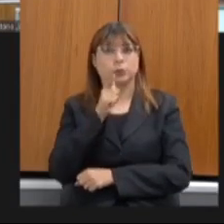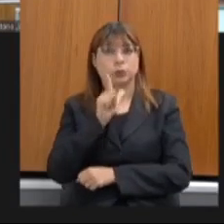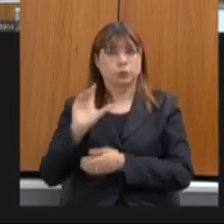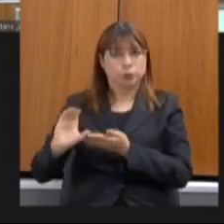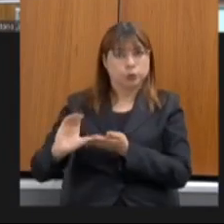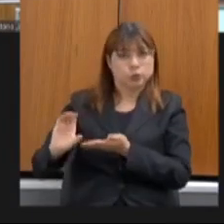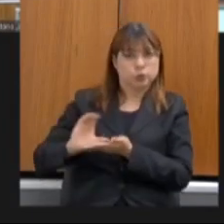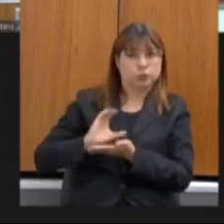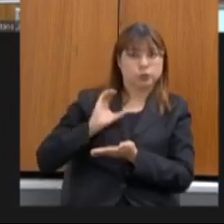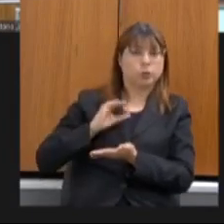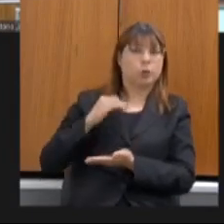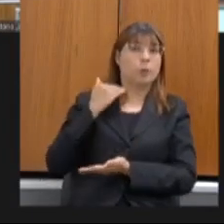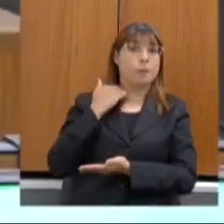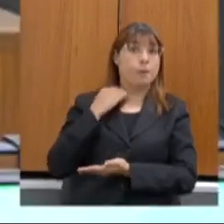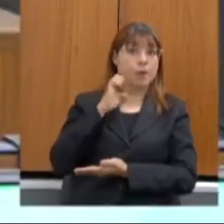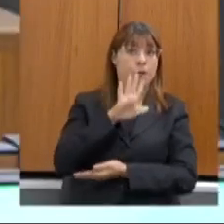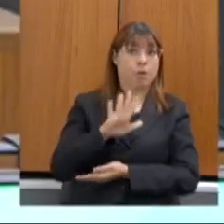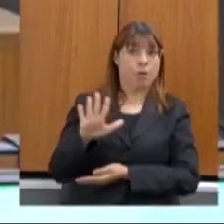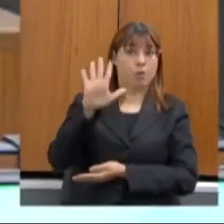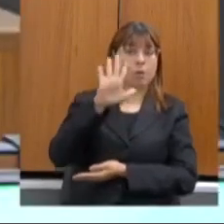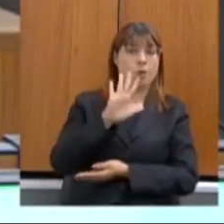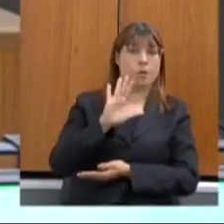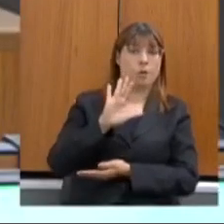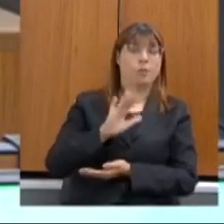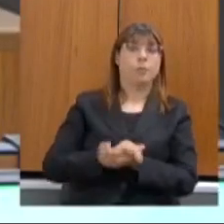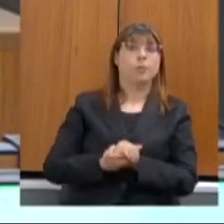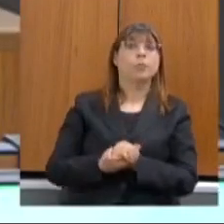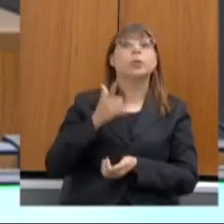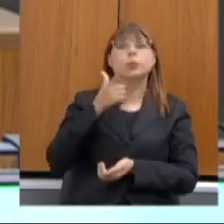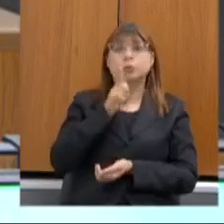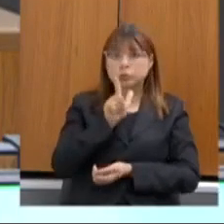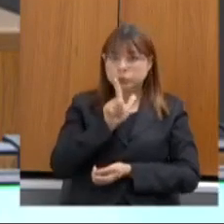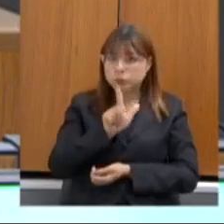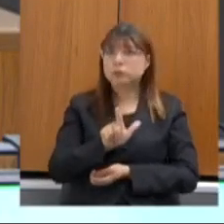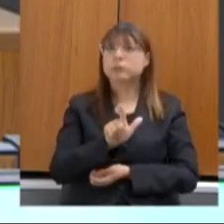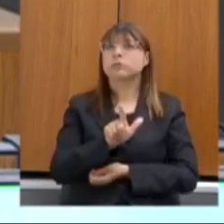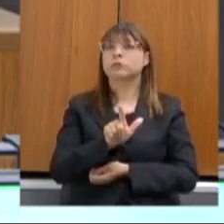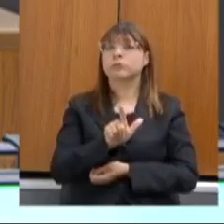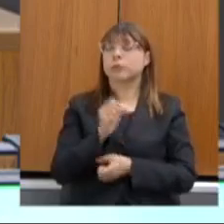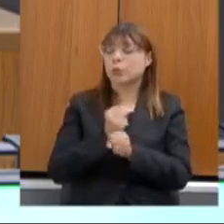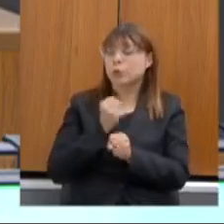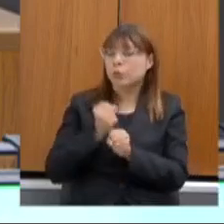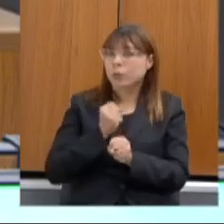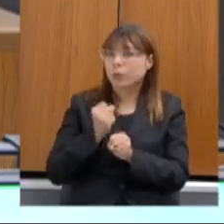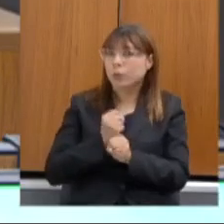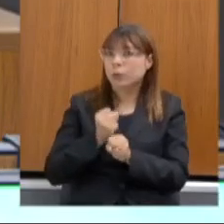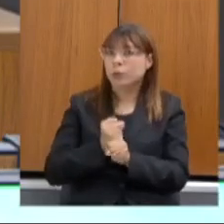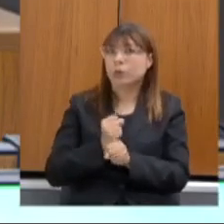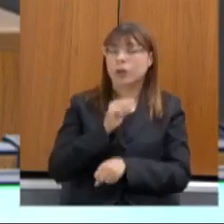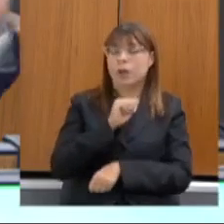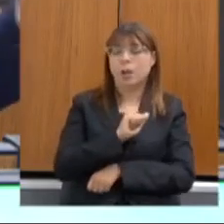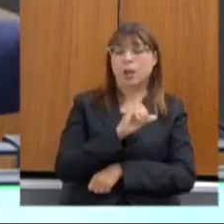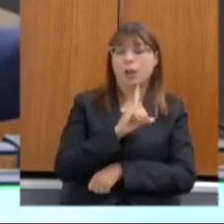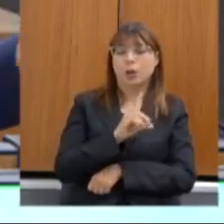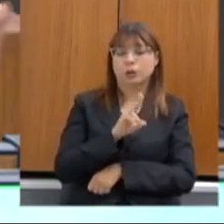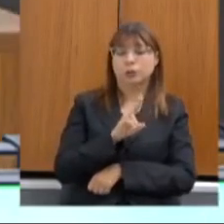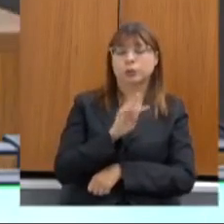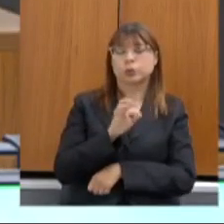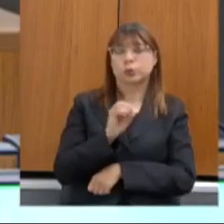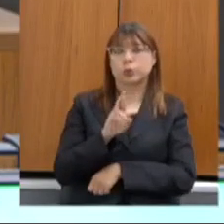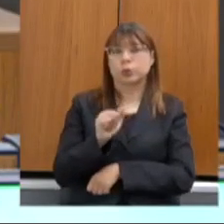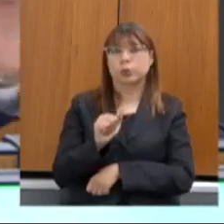do Banco europeu de investimento conseguiu viabilizar uma obra uma Adutora do Rio São Francisco